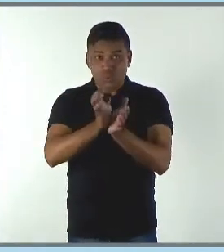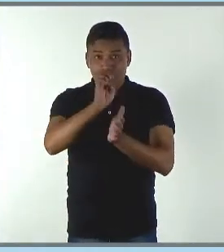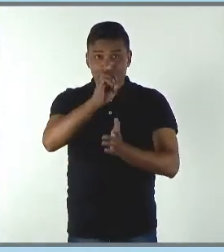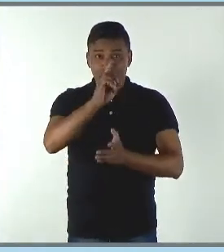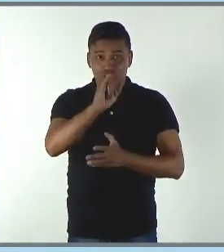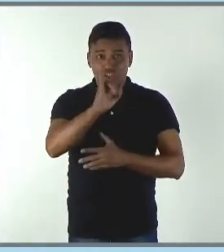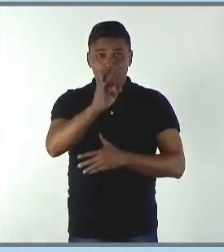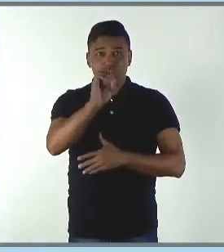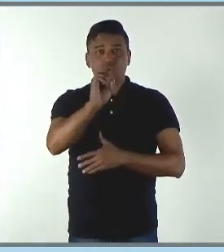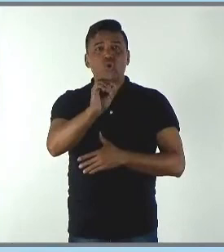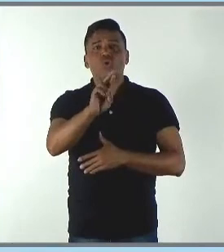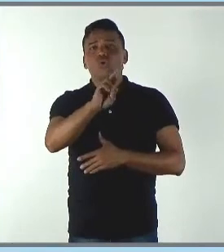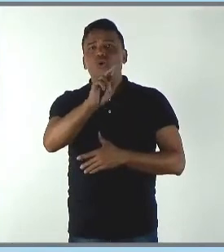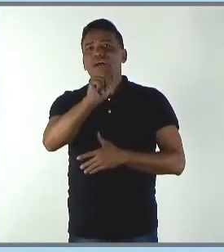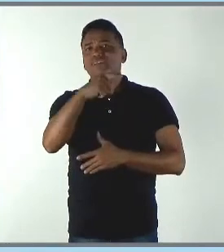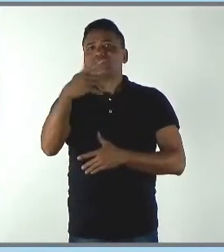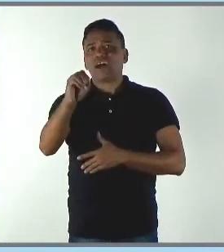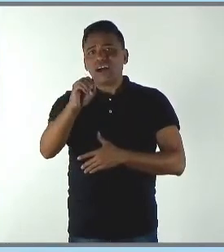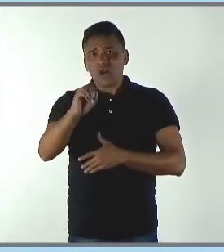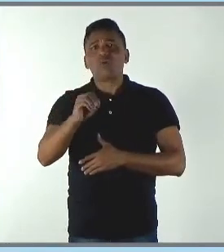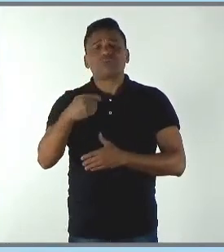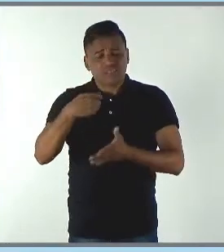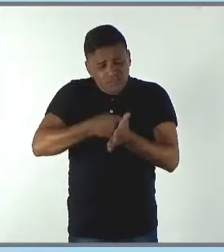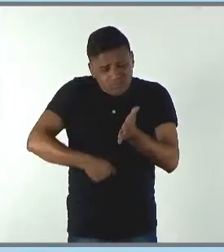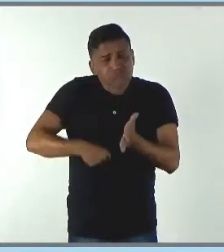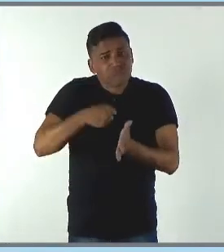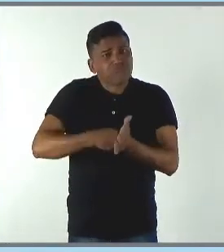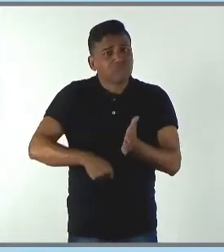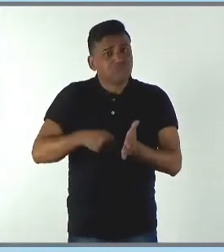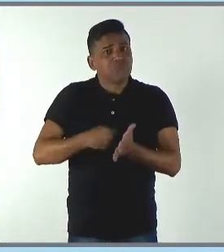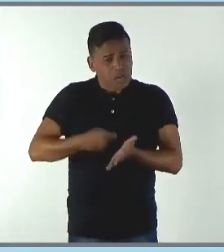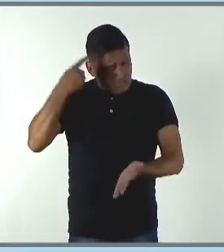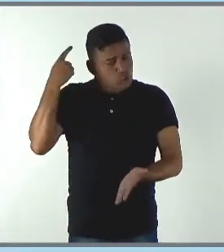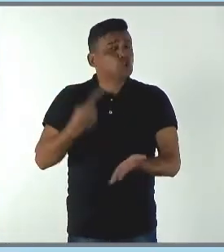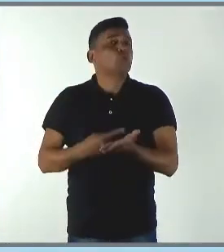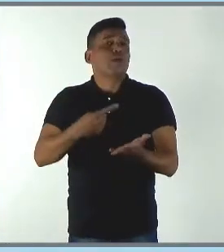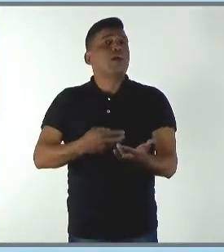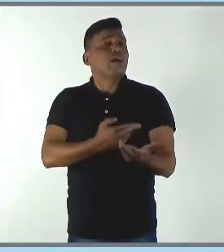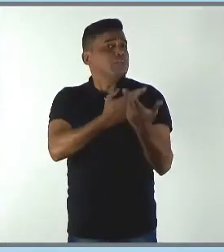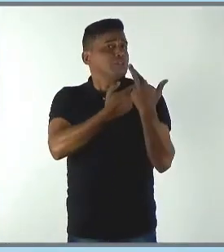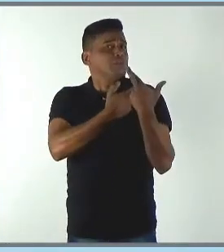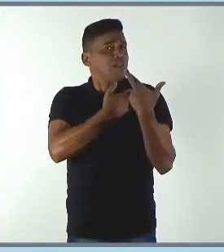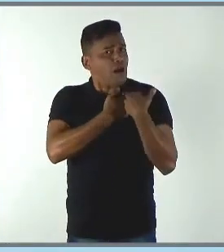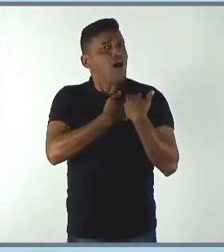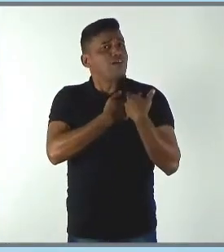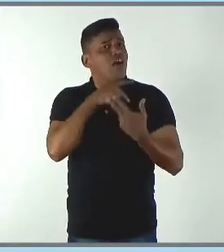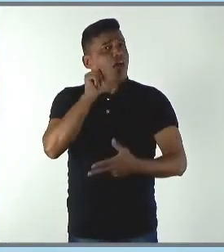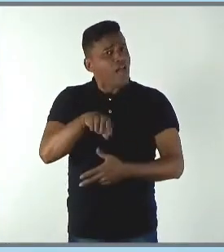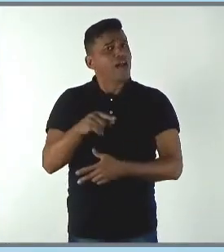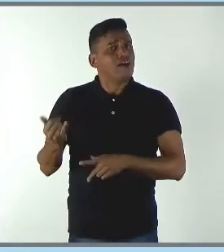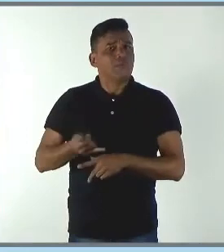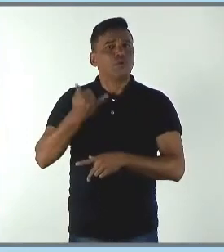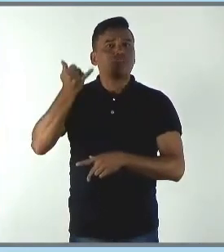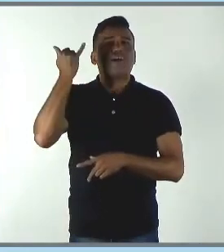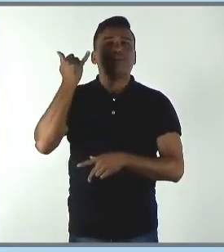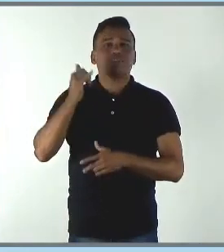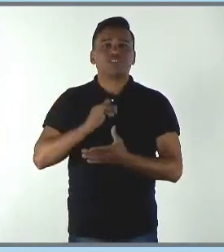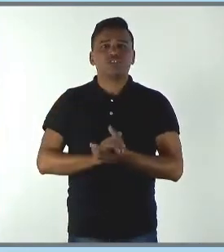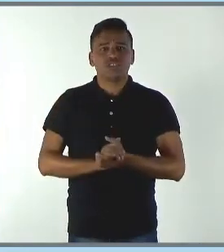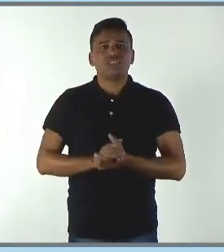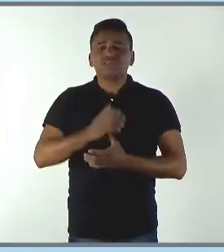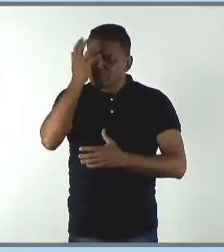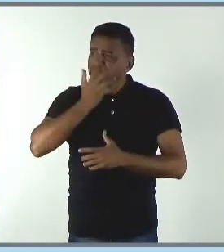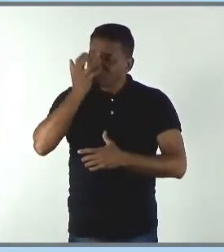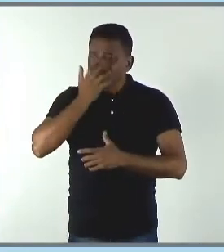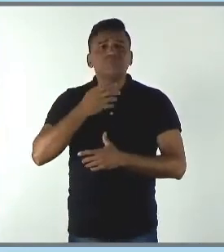mais resiliente para cumprir essa função tão importante, imprescindível,